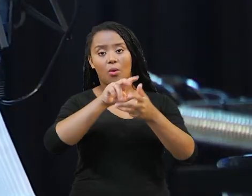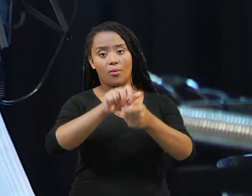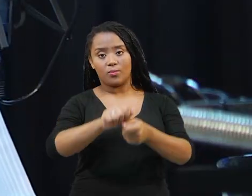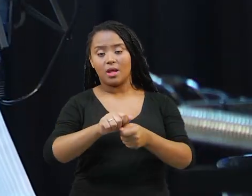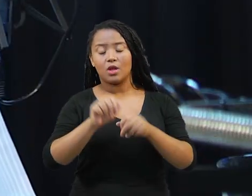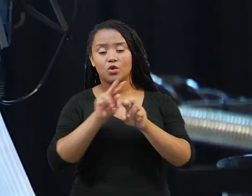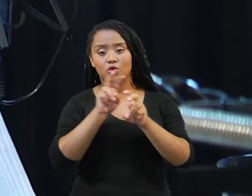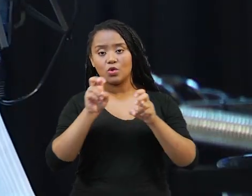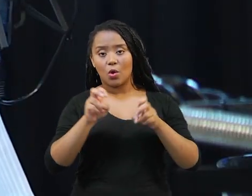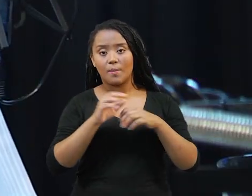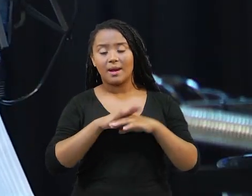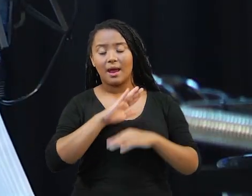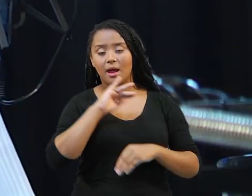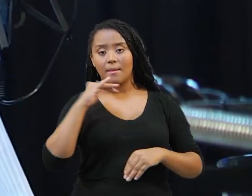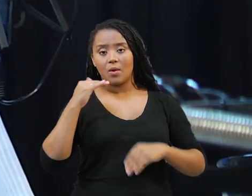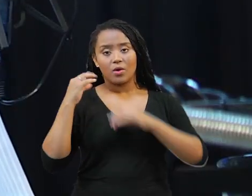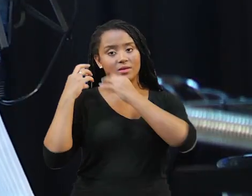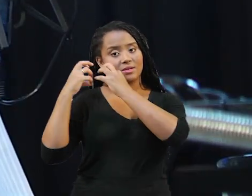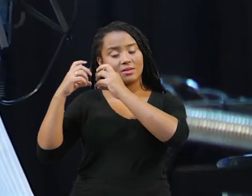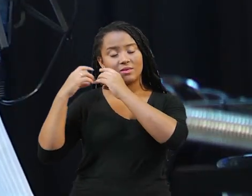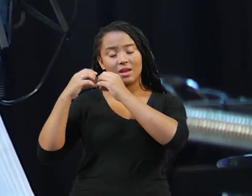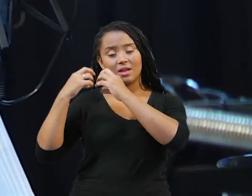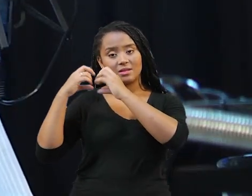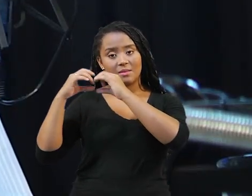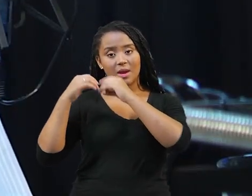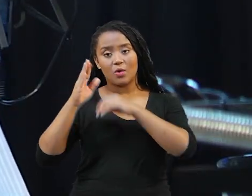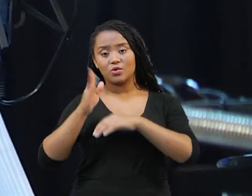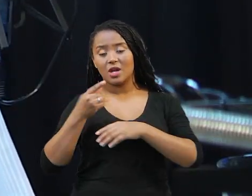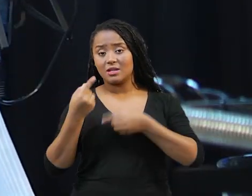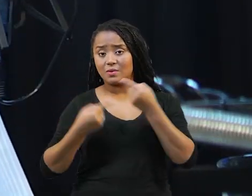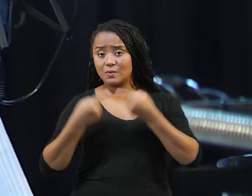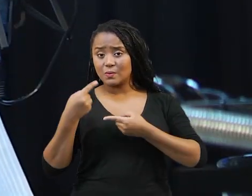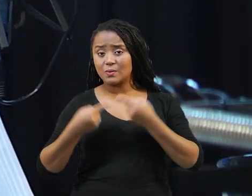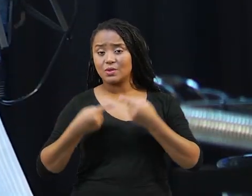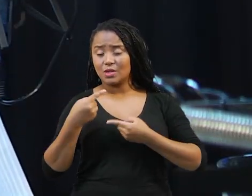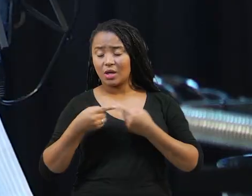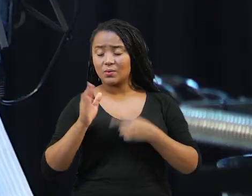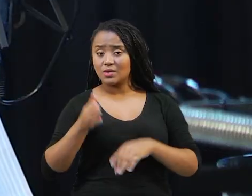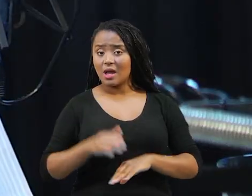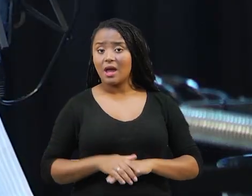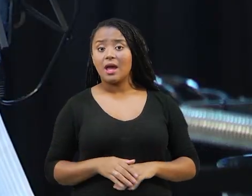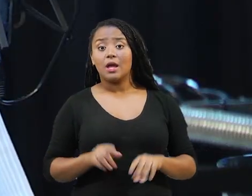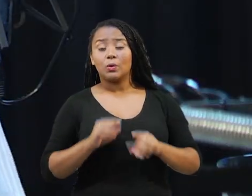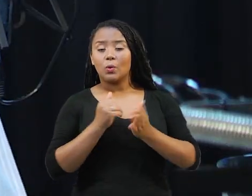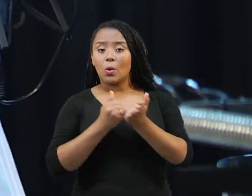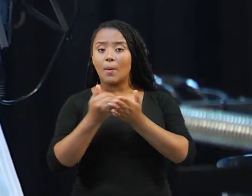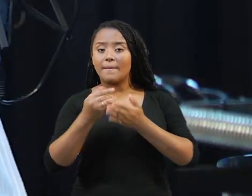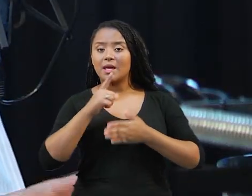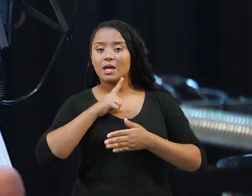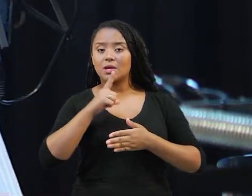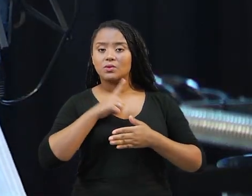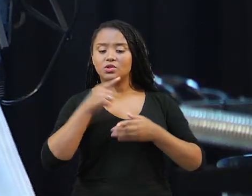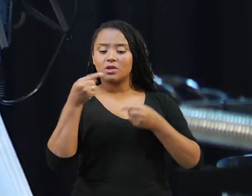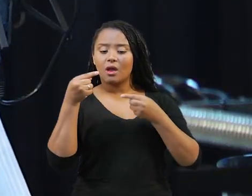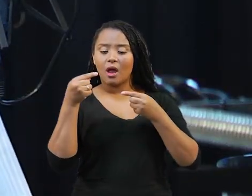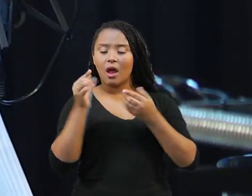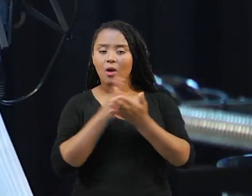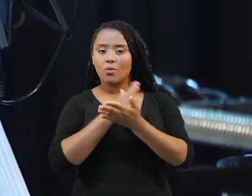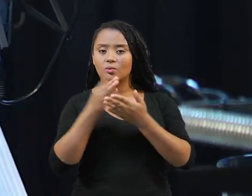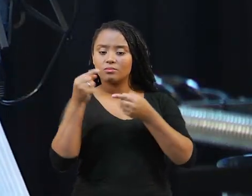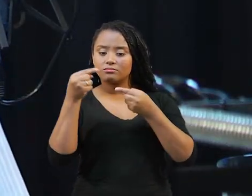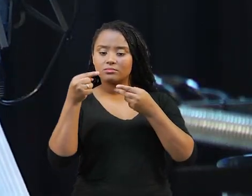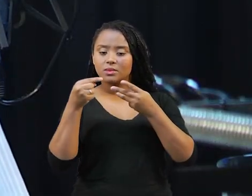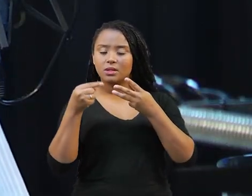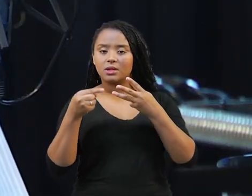morte cerebral é discutida há muitas décadas, né? Com parâmetros bem definidos. E no começo tinham critérios assim mais